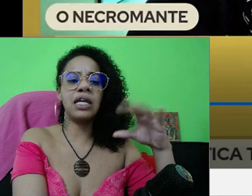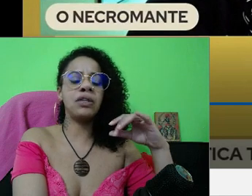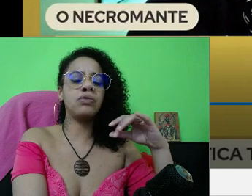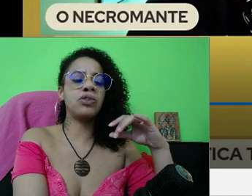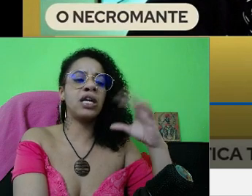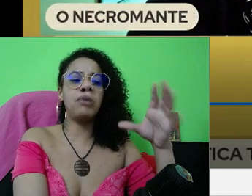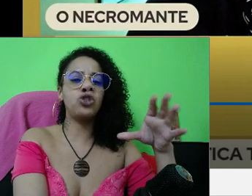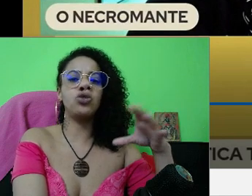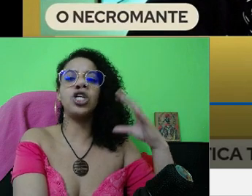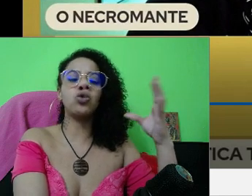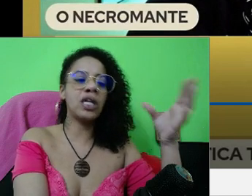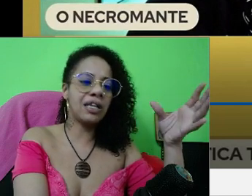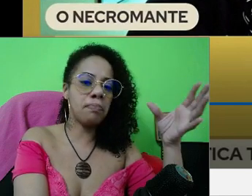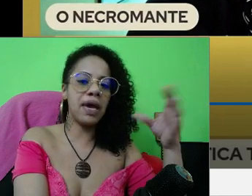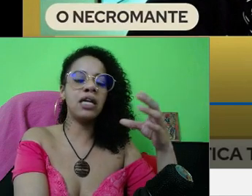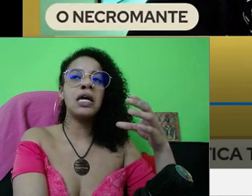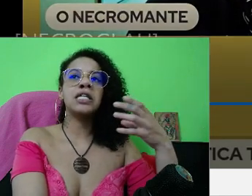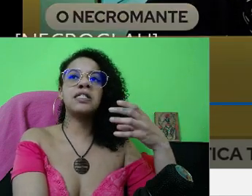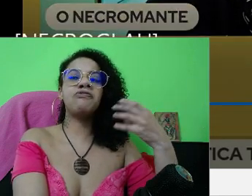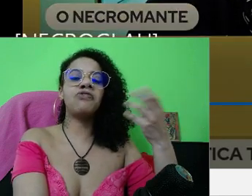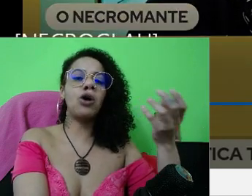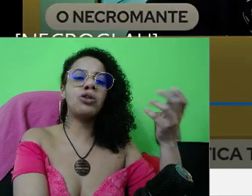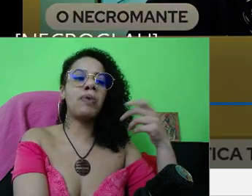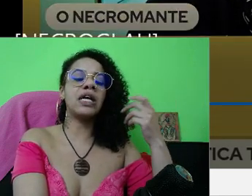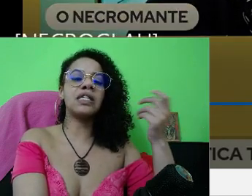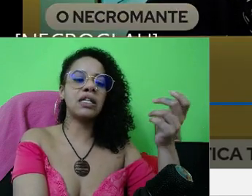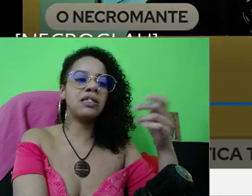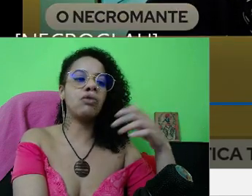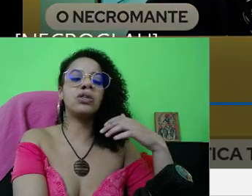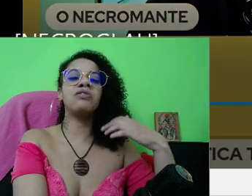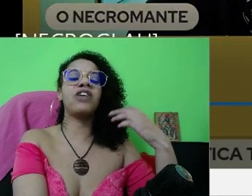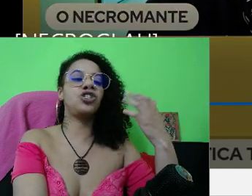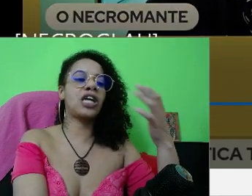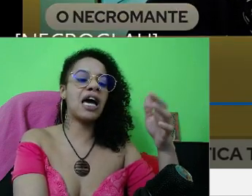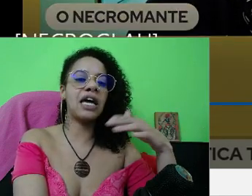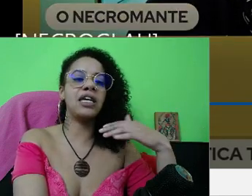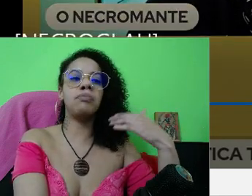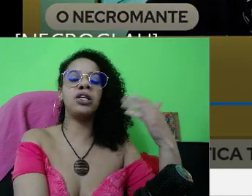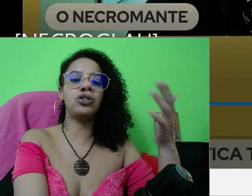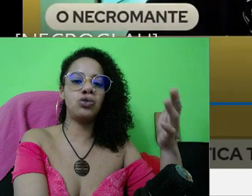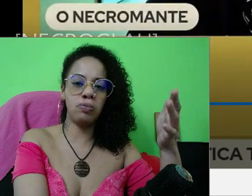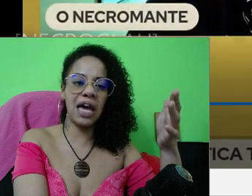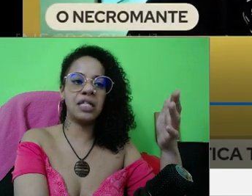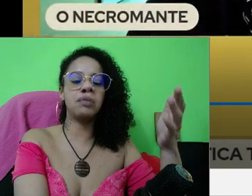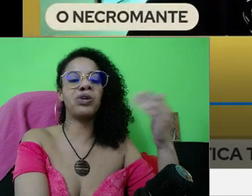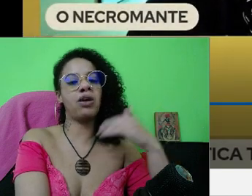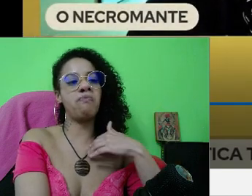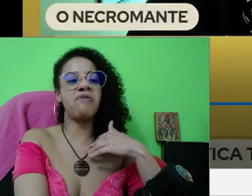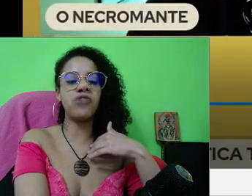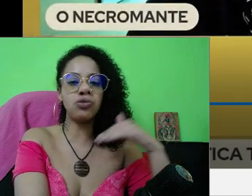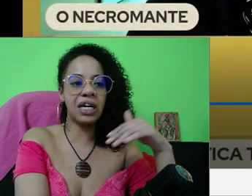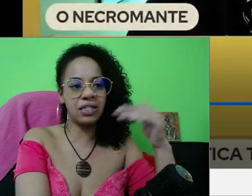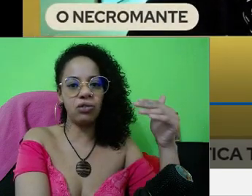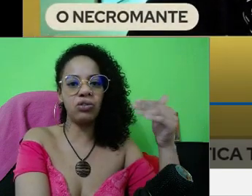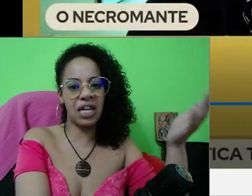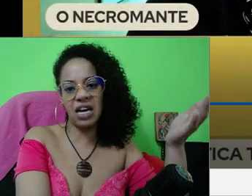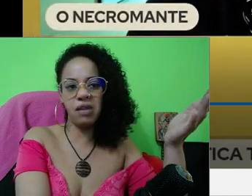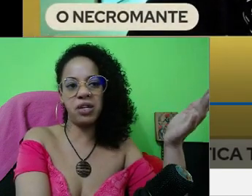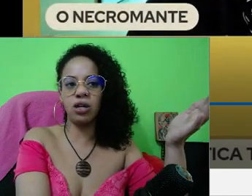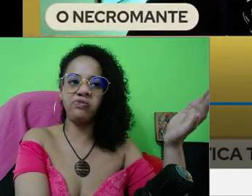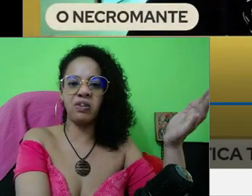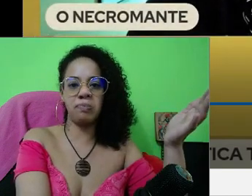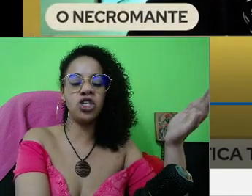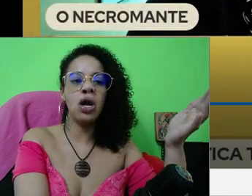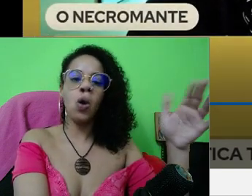enfim né do ordenamento jurídico que também se voltam para essa questão quando você fala de guerra híbrida e tudo mais porque eu me foco na questão